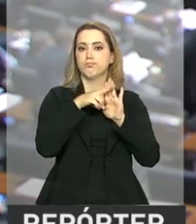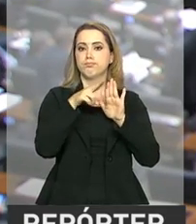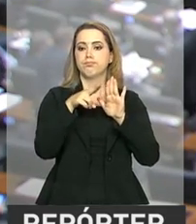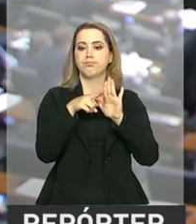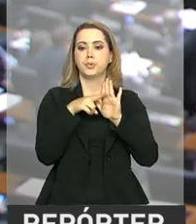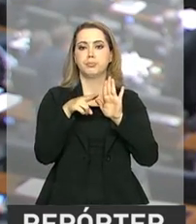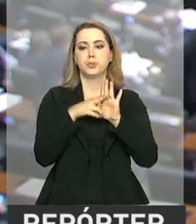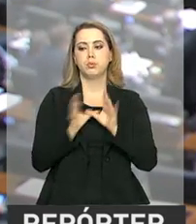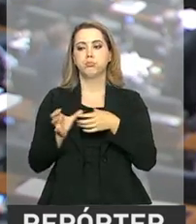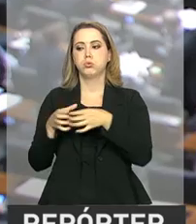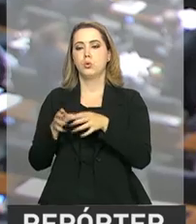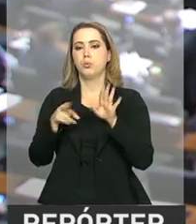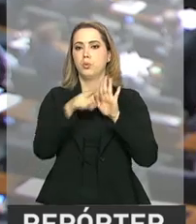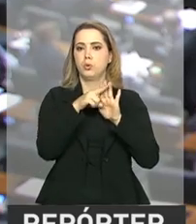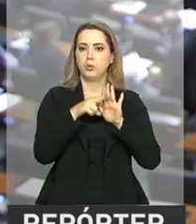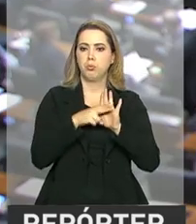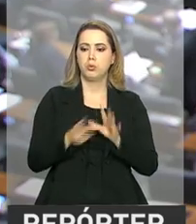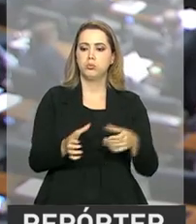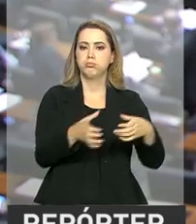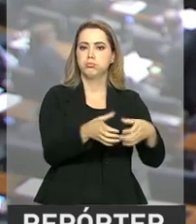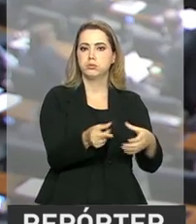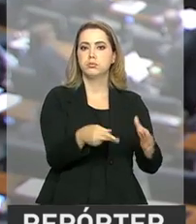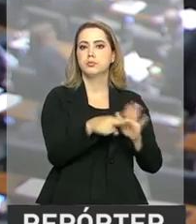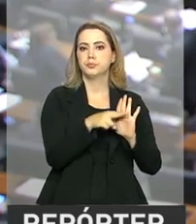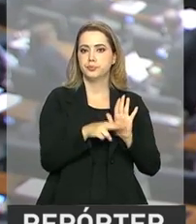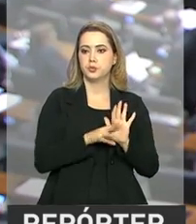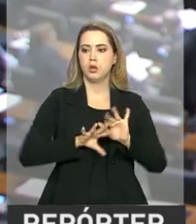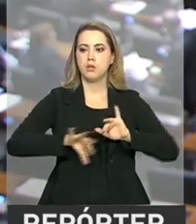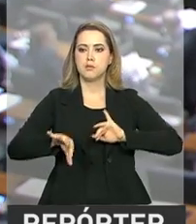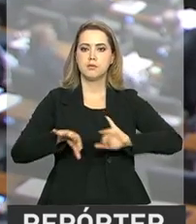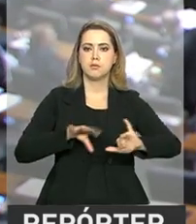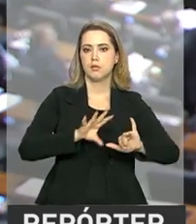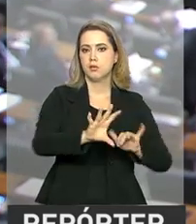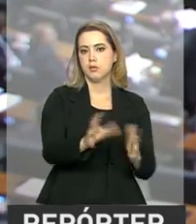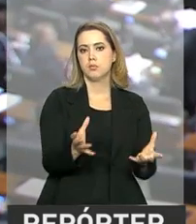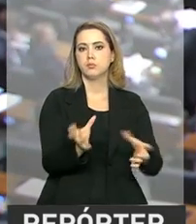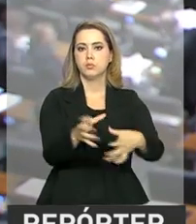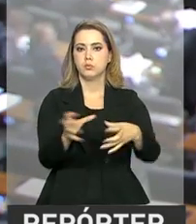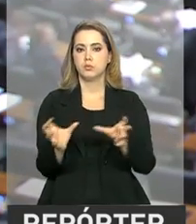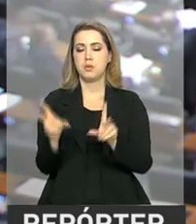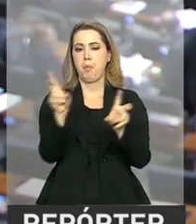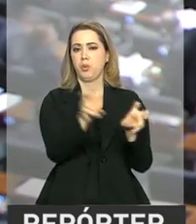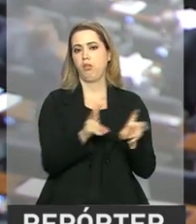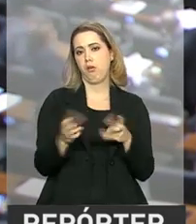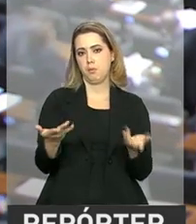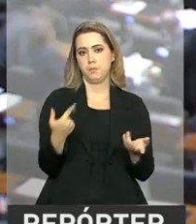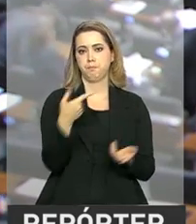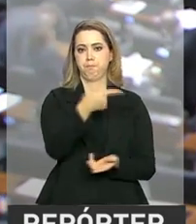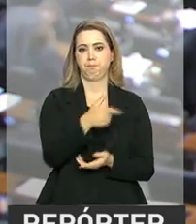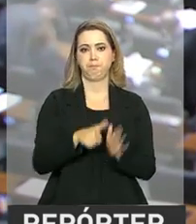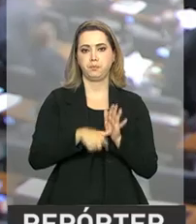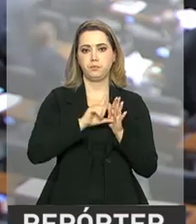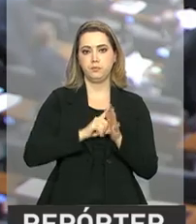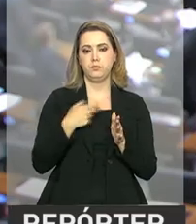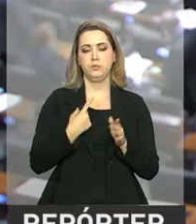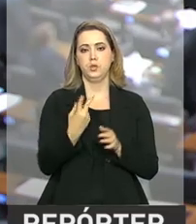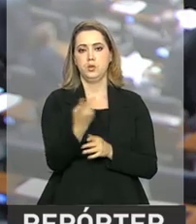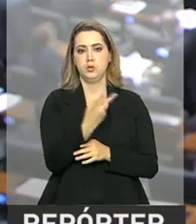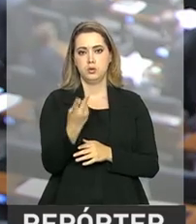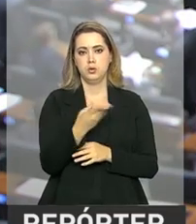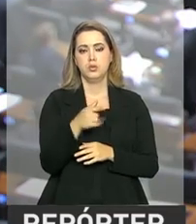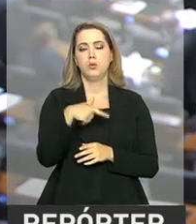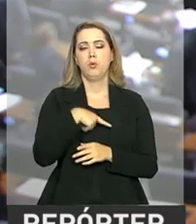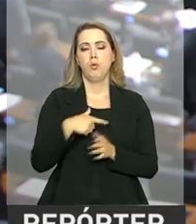dia 11 de outubro, quando a proposta foi aprovada em primeiro turno, aqui no plenário Ulisses Guimarães, um requerimento como este